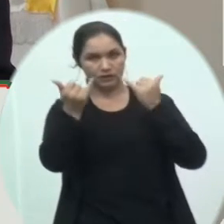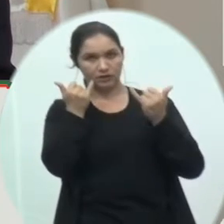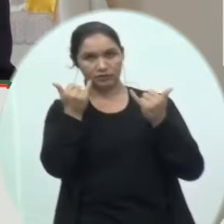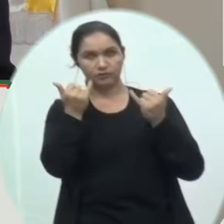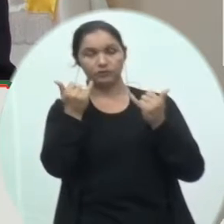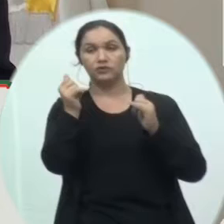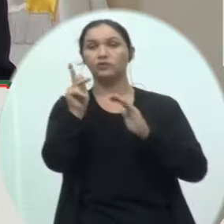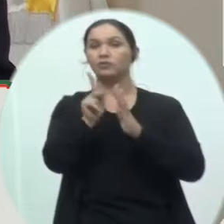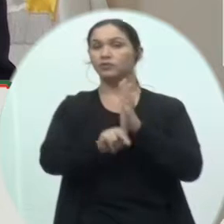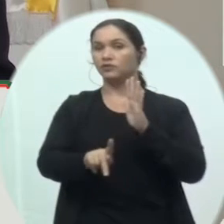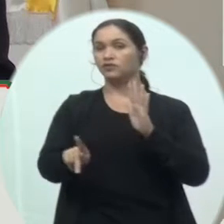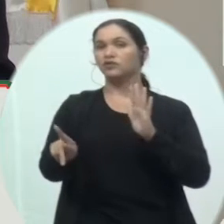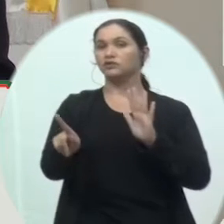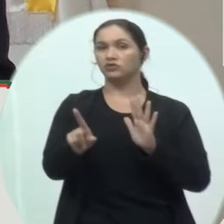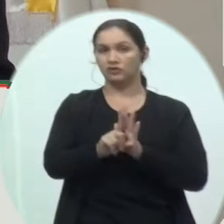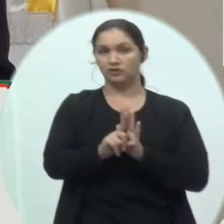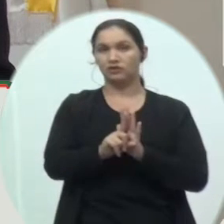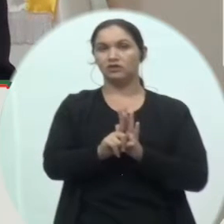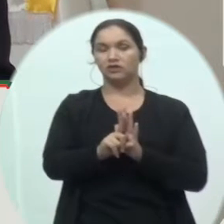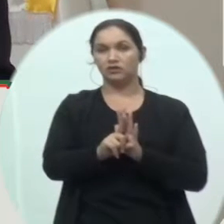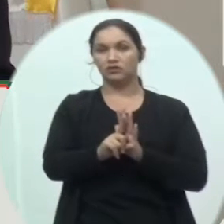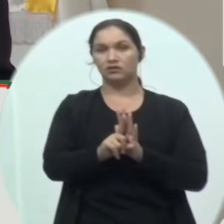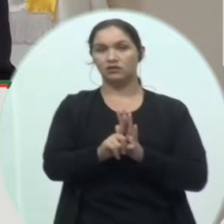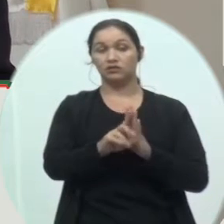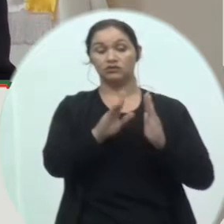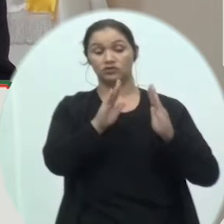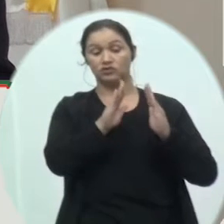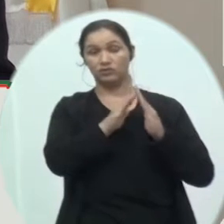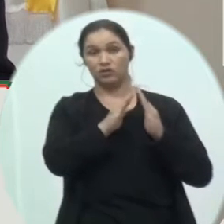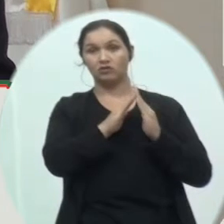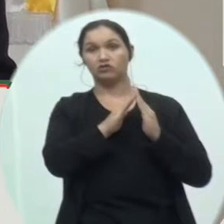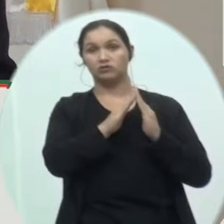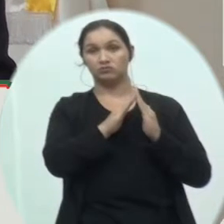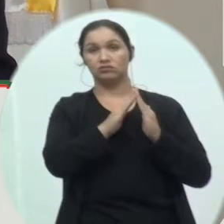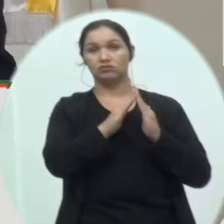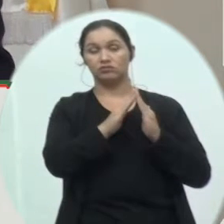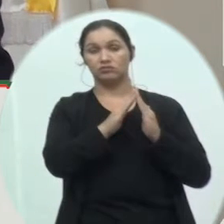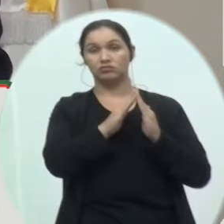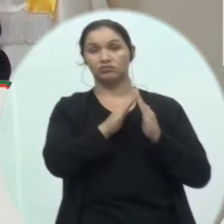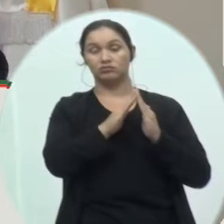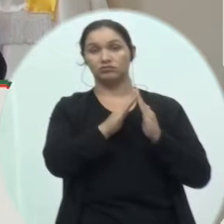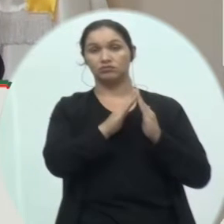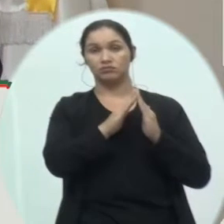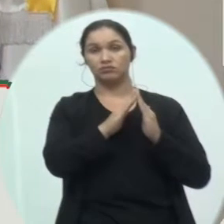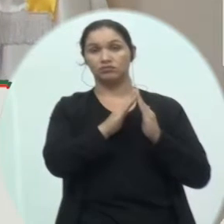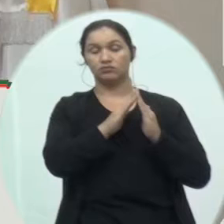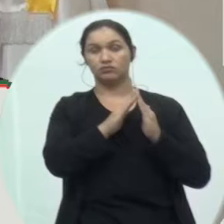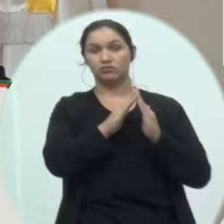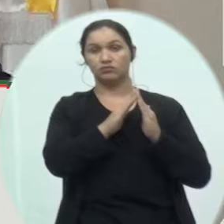um projeto que tem de moradia, né, de fazer